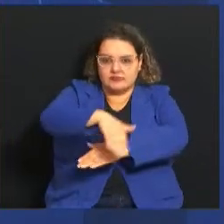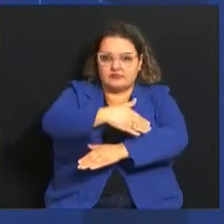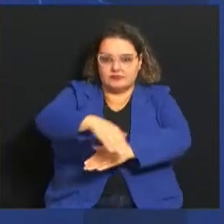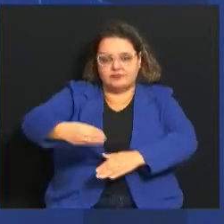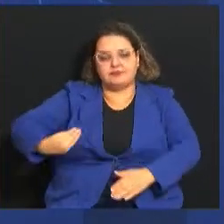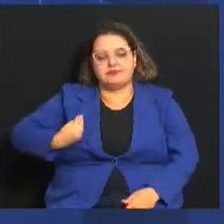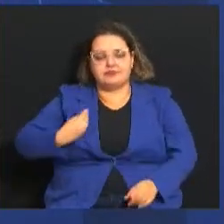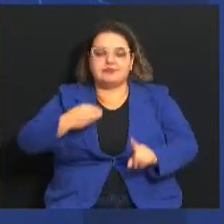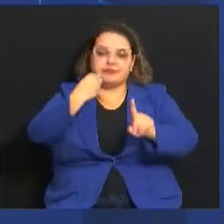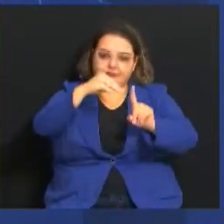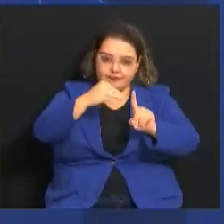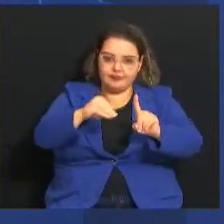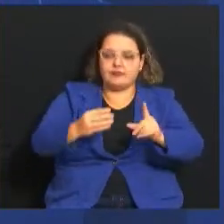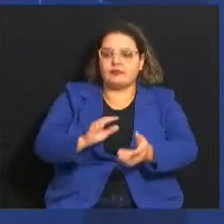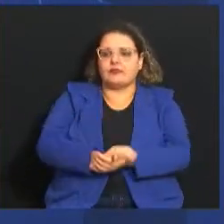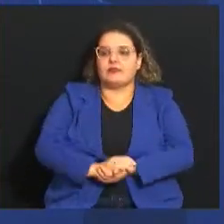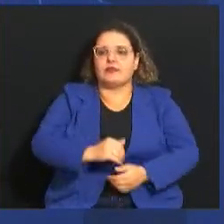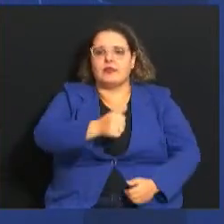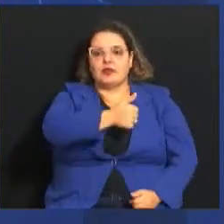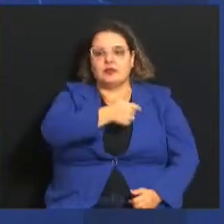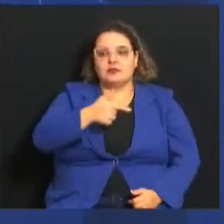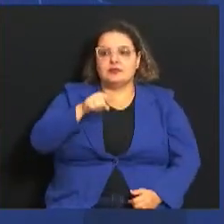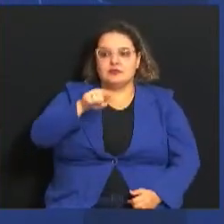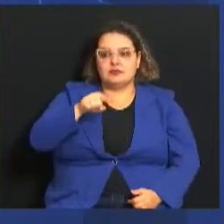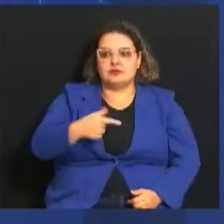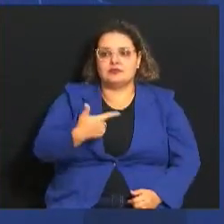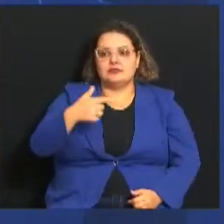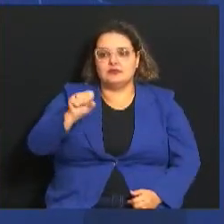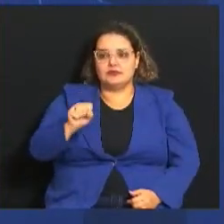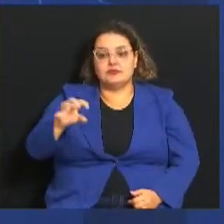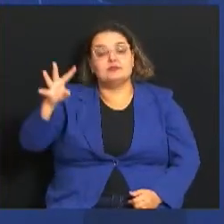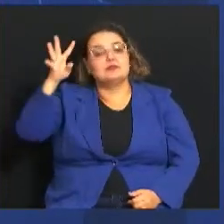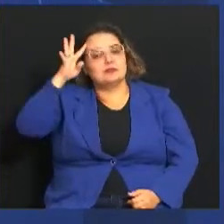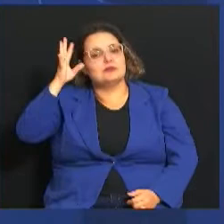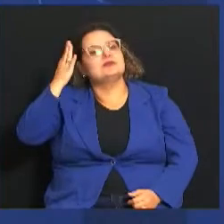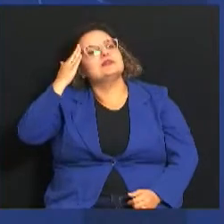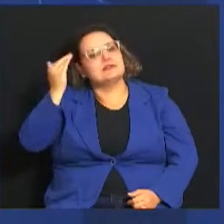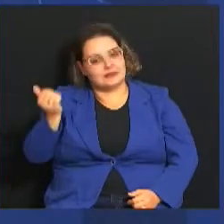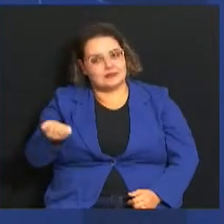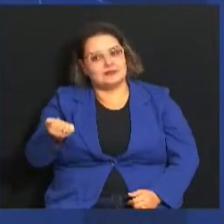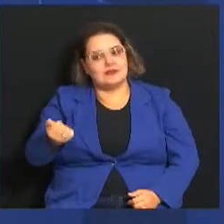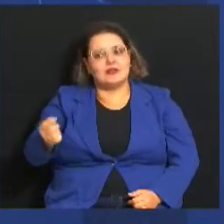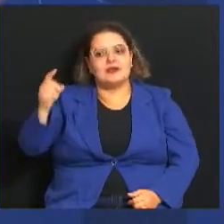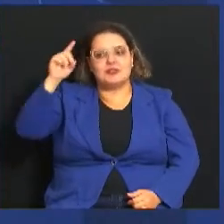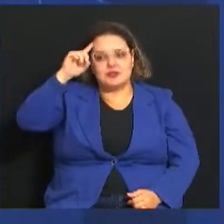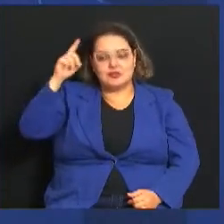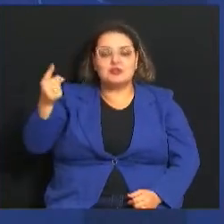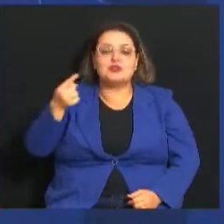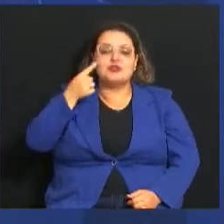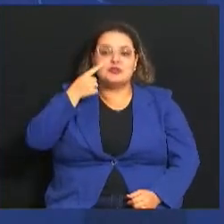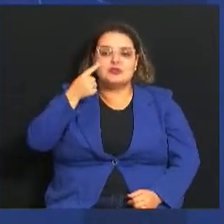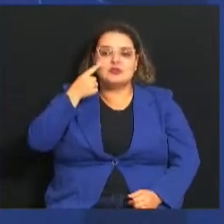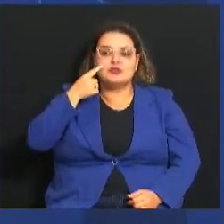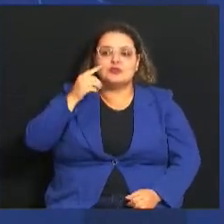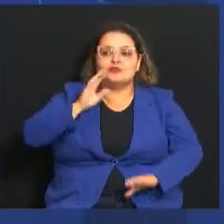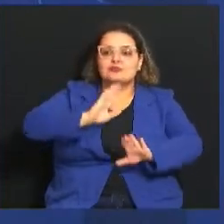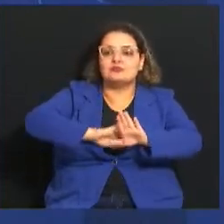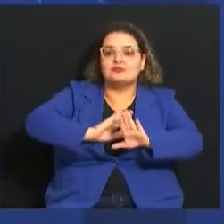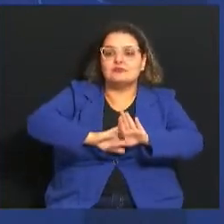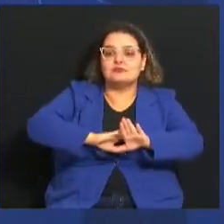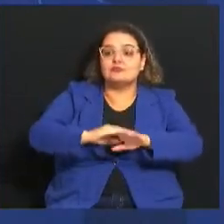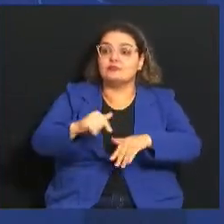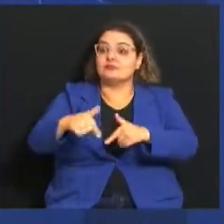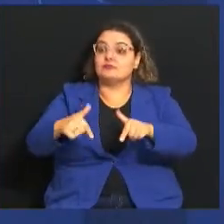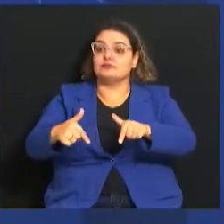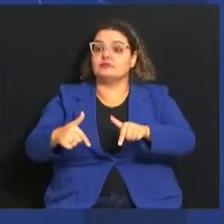vulnerabilidade. Meio-dia e 28, quarta-feira, você já sabe, né? É dia de conferir uma atividade, o trabalho de